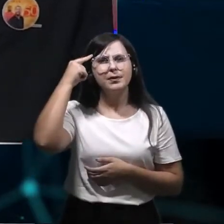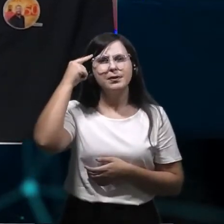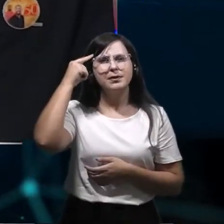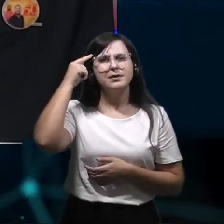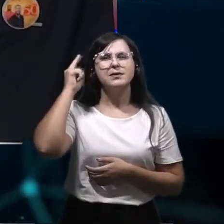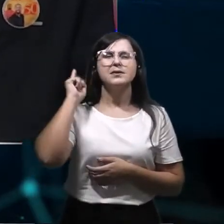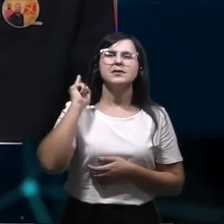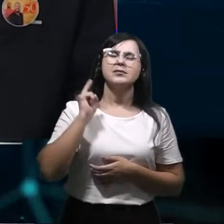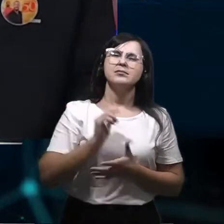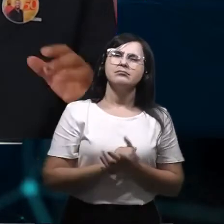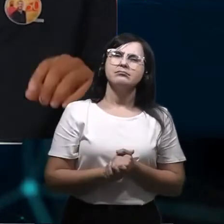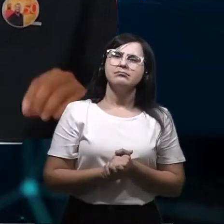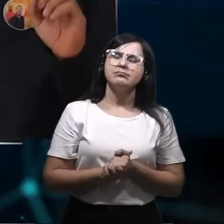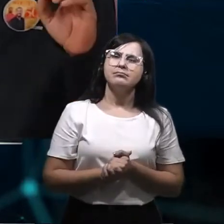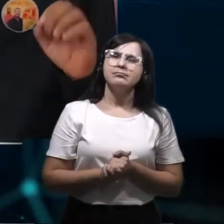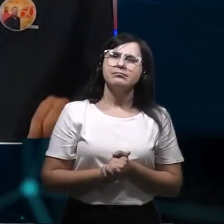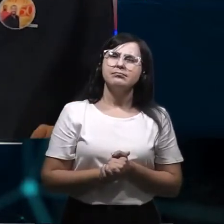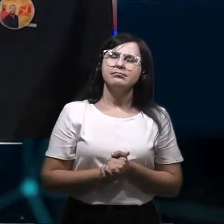assistência,